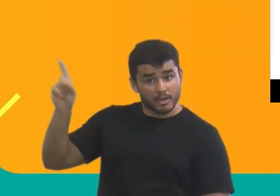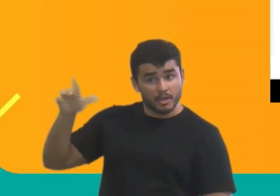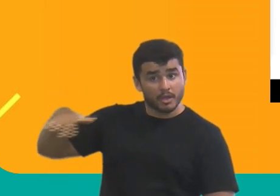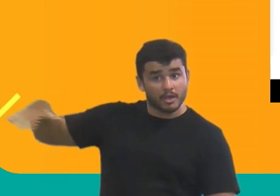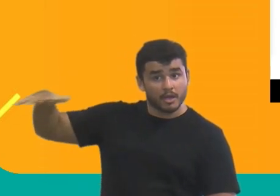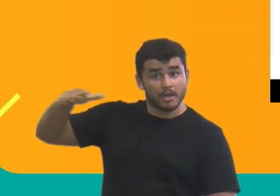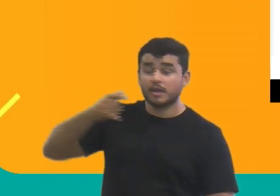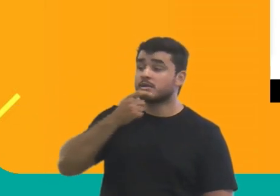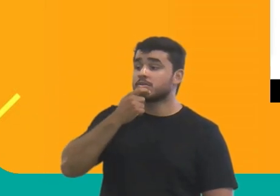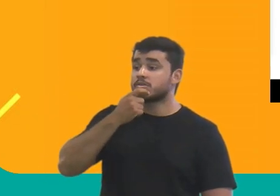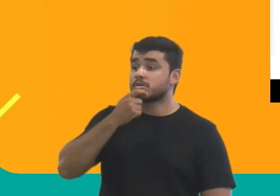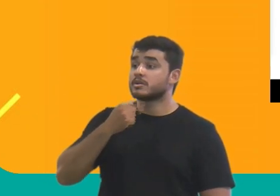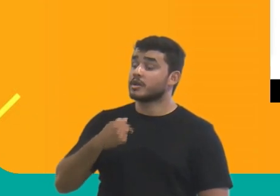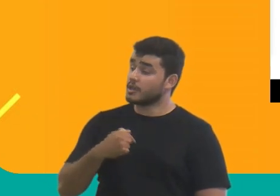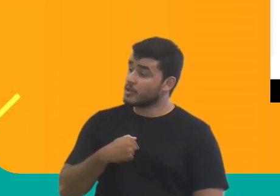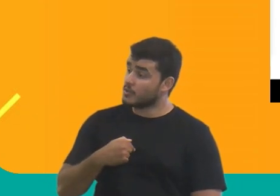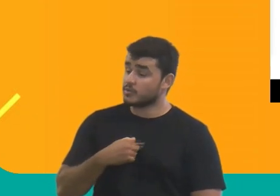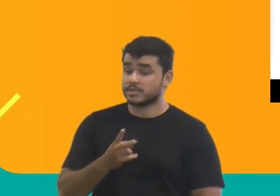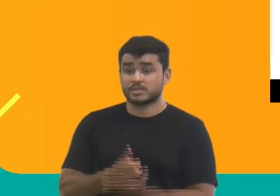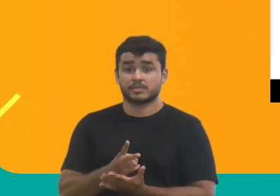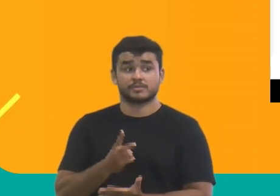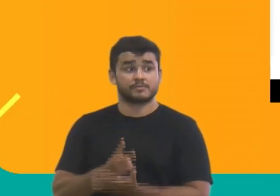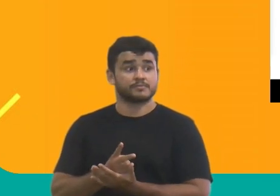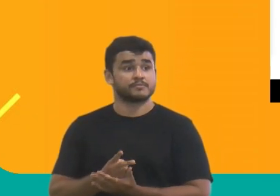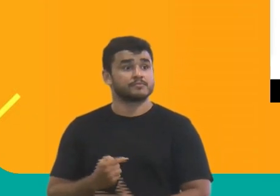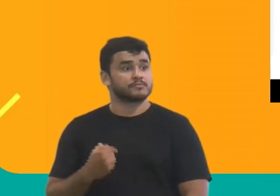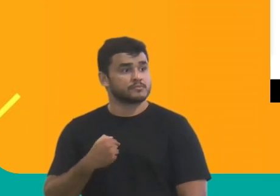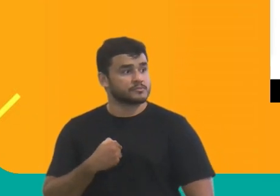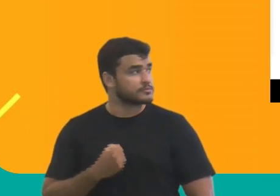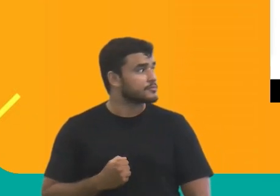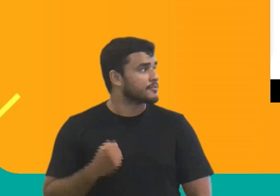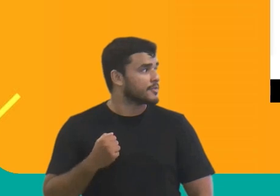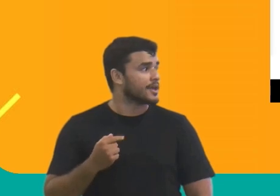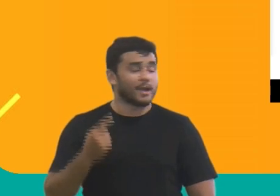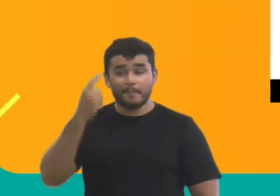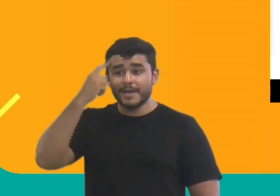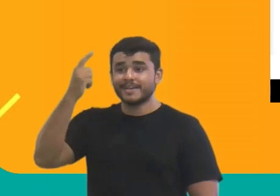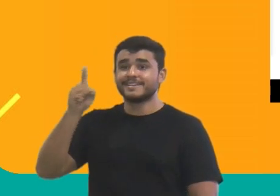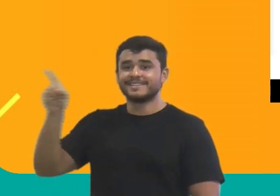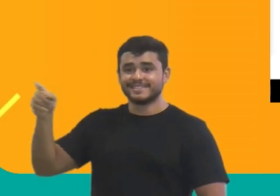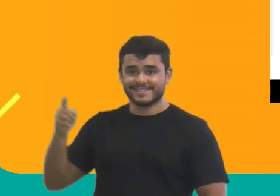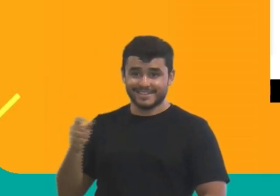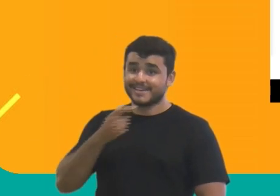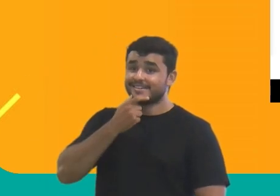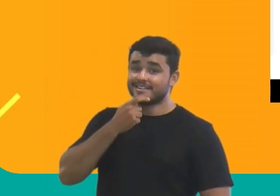campos da Messejana, sempre. Minha, você percebe que eu era atleta, né? Porque eu corria sempre lá na Messejana.